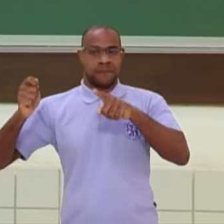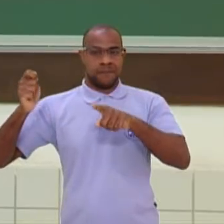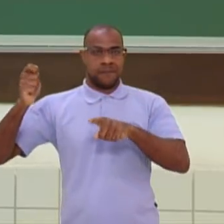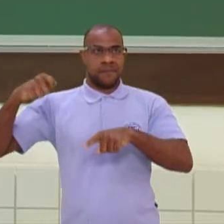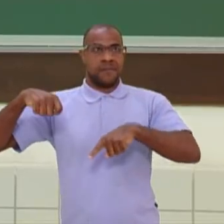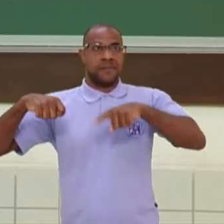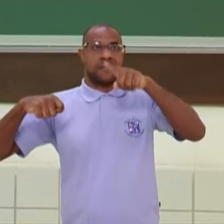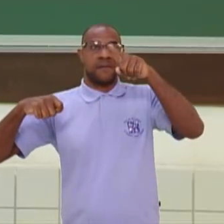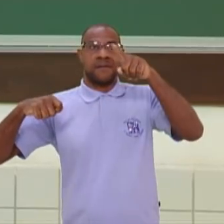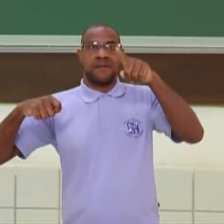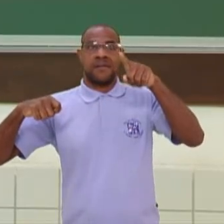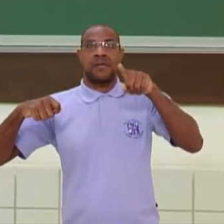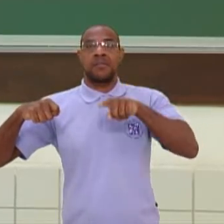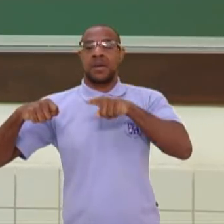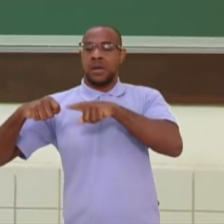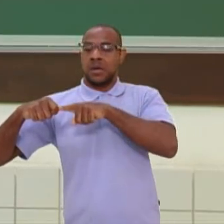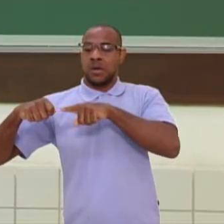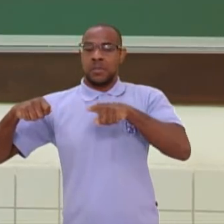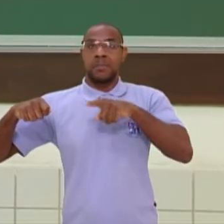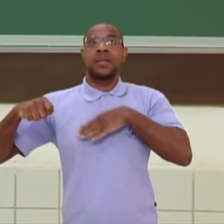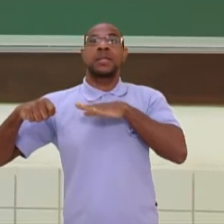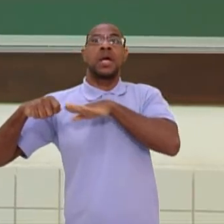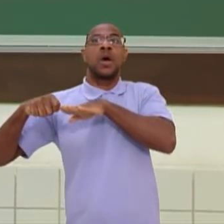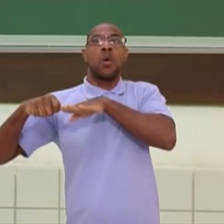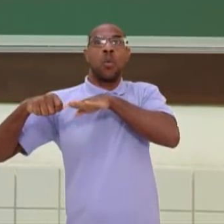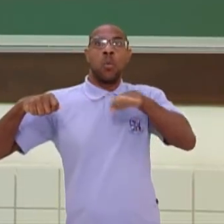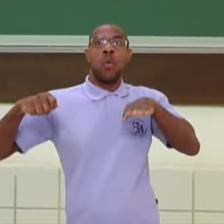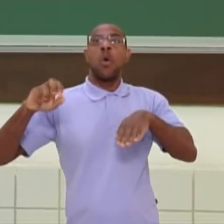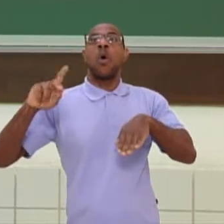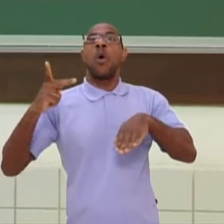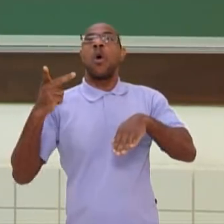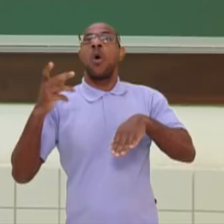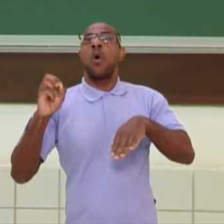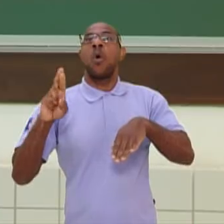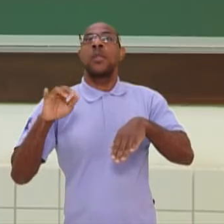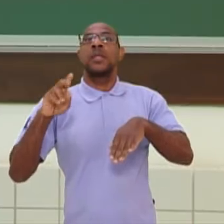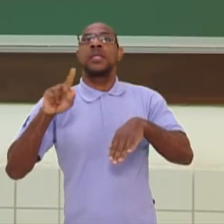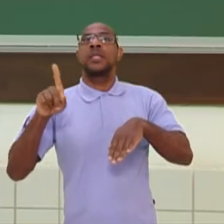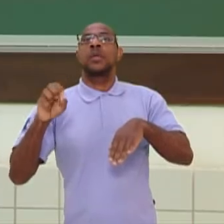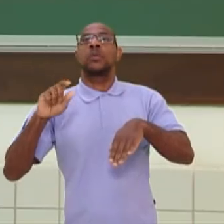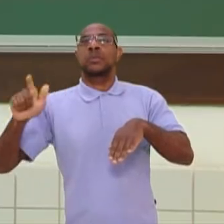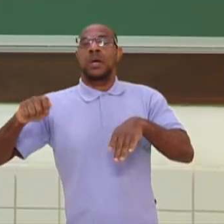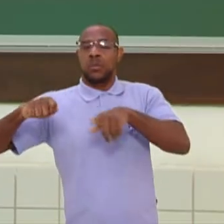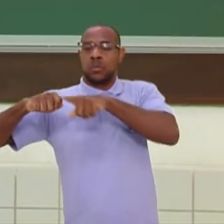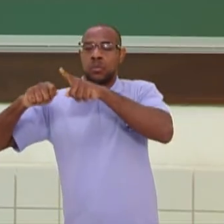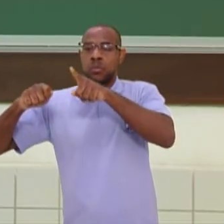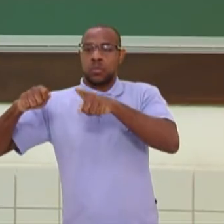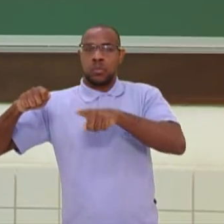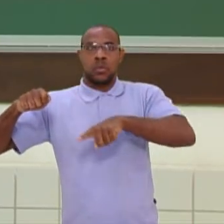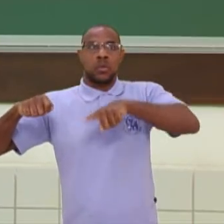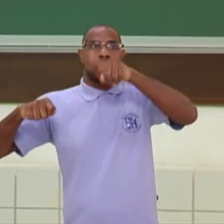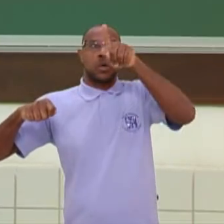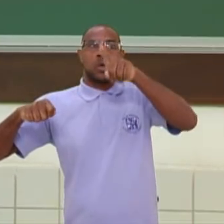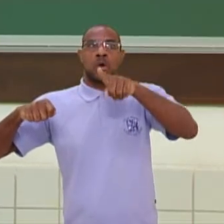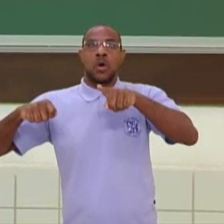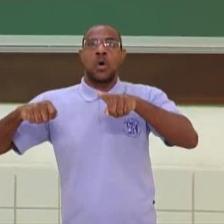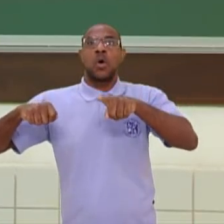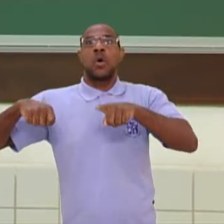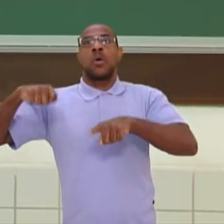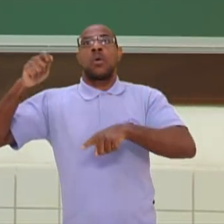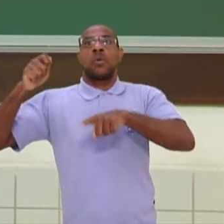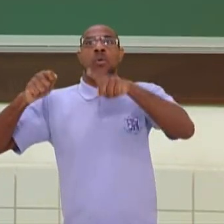deslocamento dessa onda ocorre na horizontal. Percebam que há um ângulo de 90 graus como referência. O movimento acontece assim, ó,